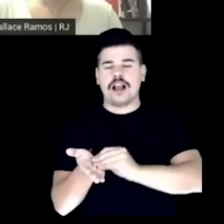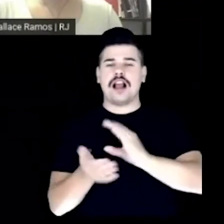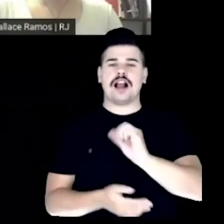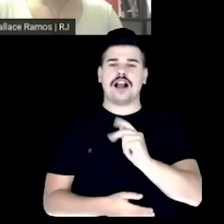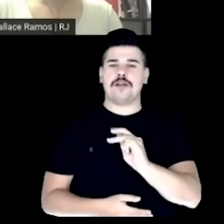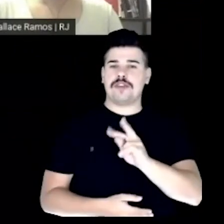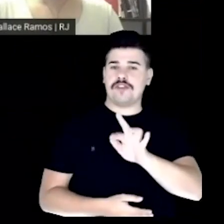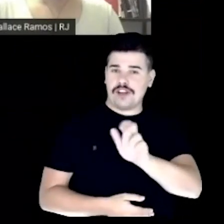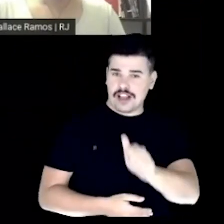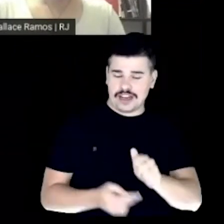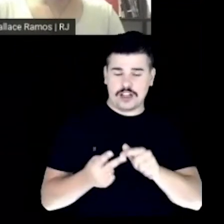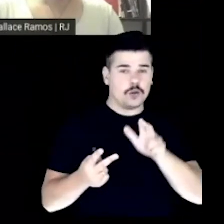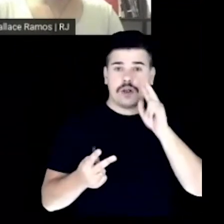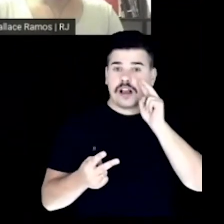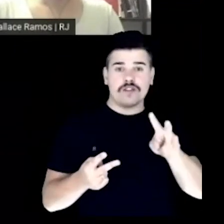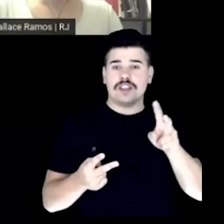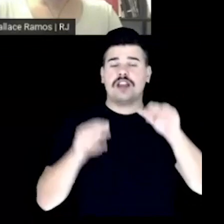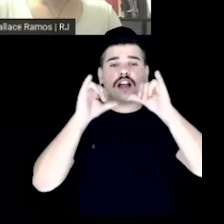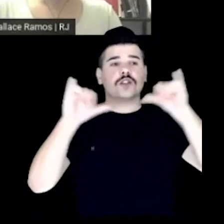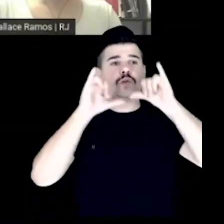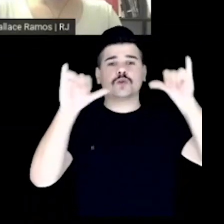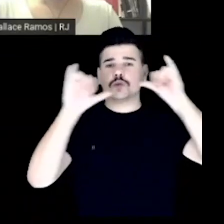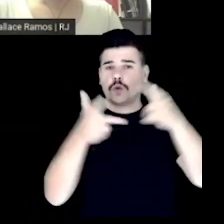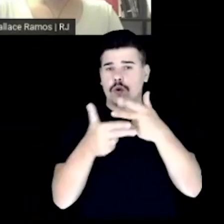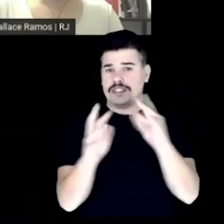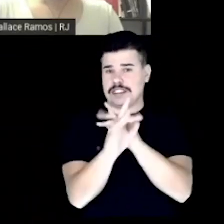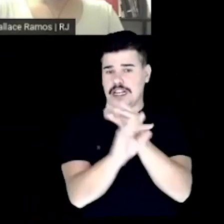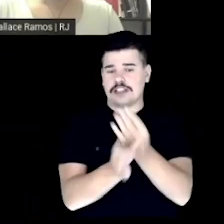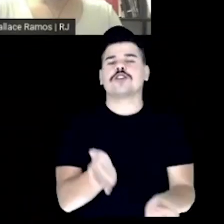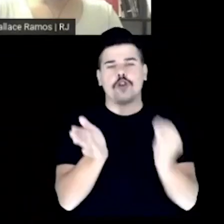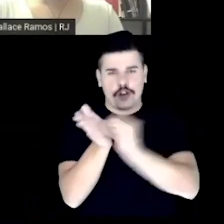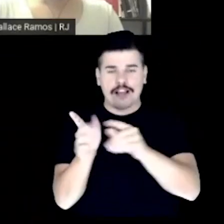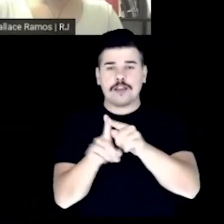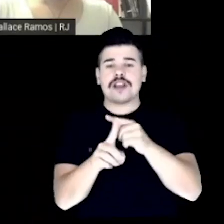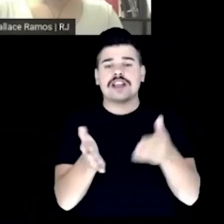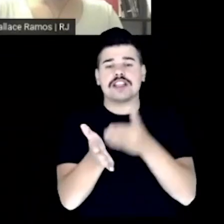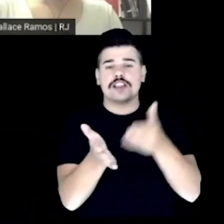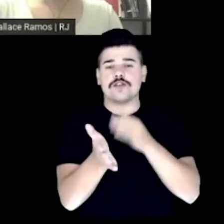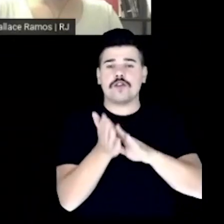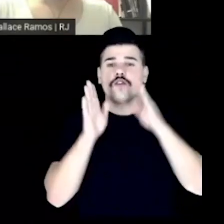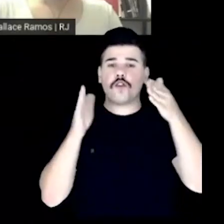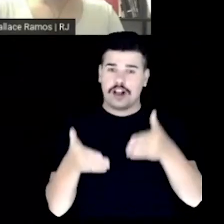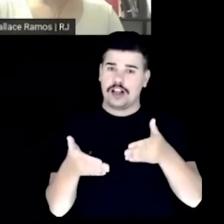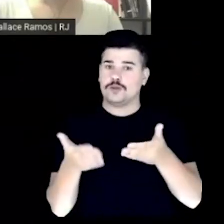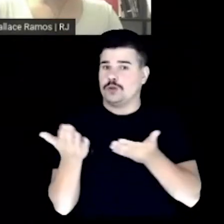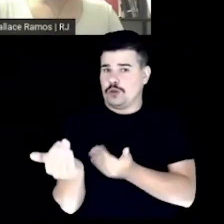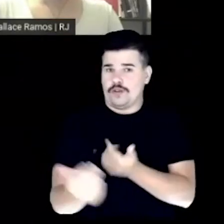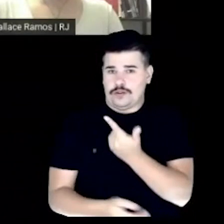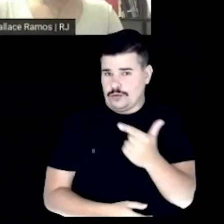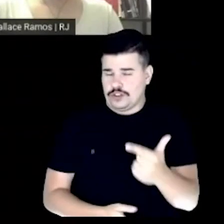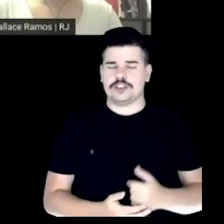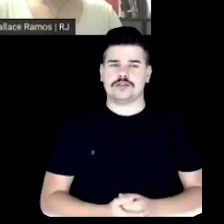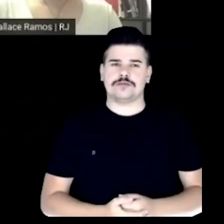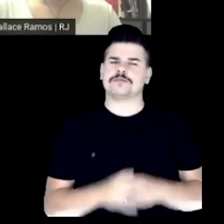livro, né? Nunca tinha visto capivara em livro, nunca tinha visto isso, essa cidade, e nunca tinha, e não tinha escrito um livro que fosse legal, isso era importante,